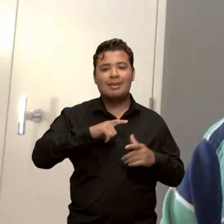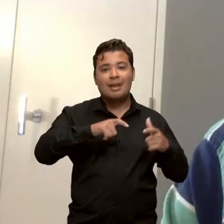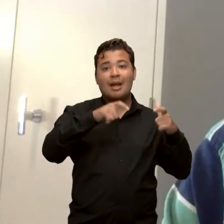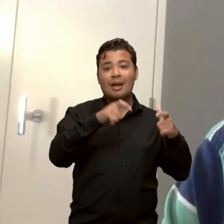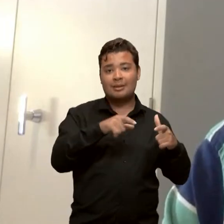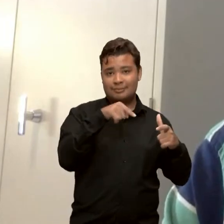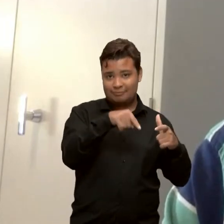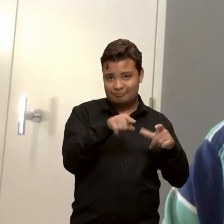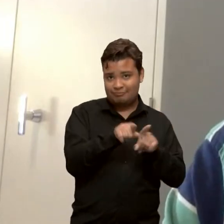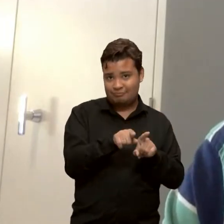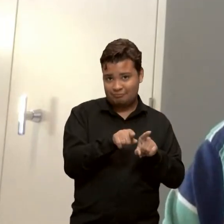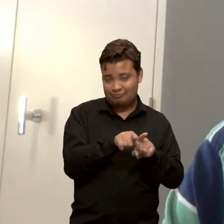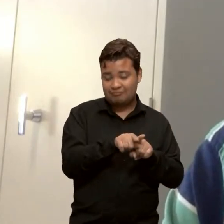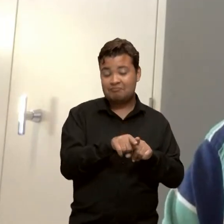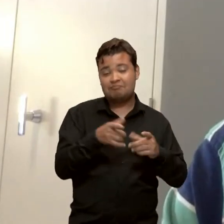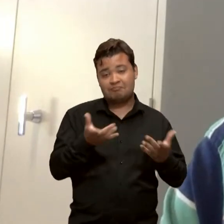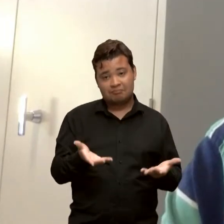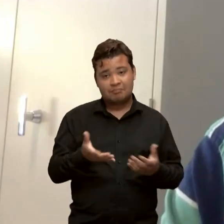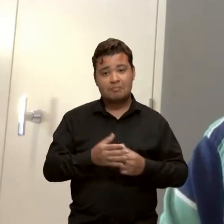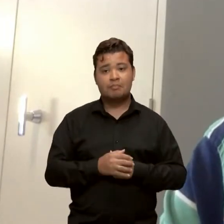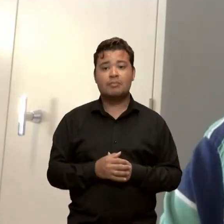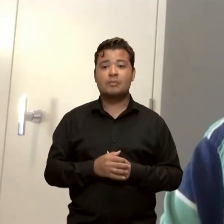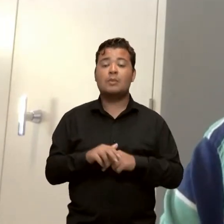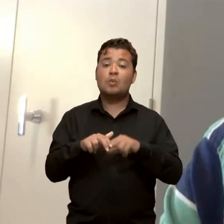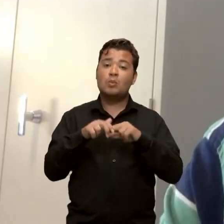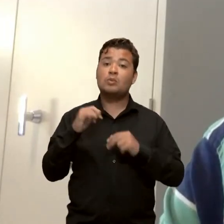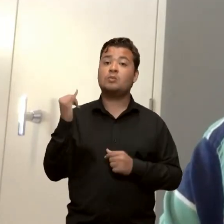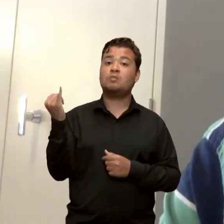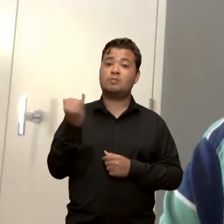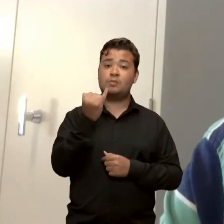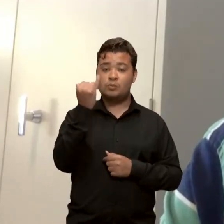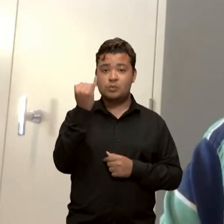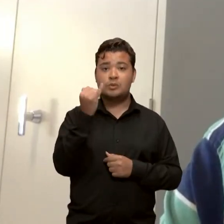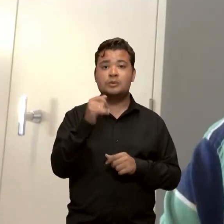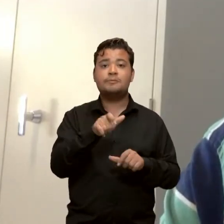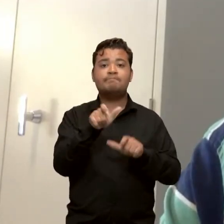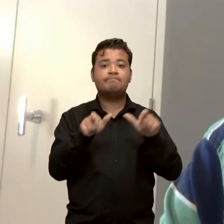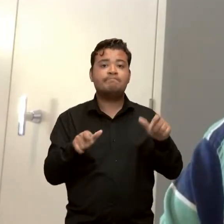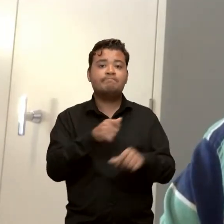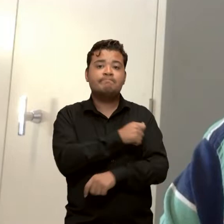é importante que o estudante consiga